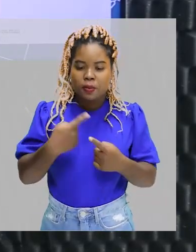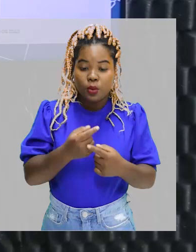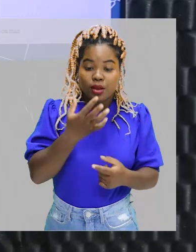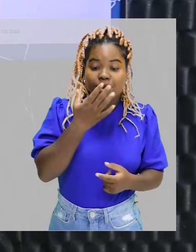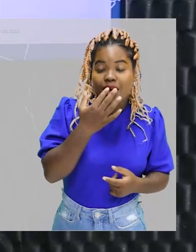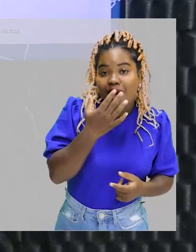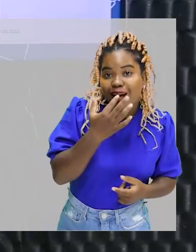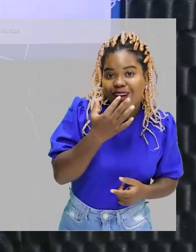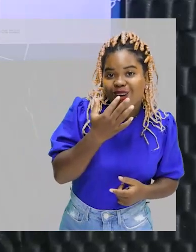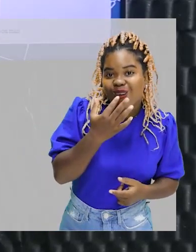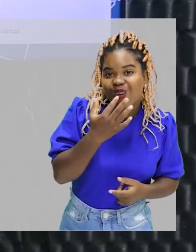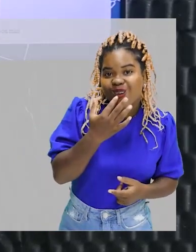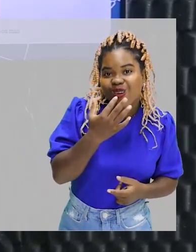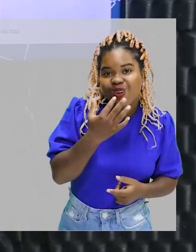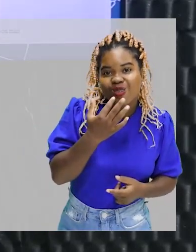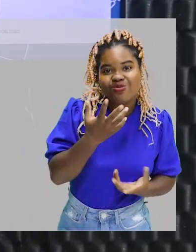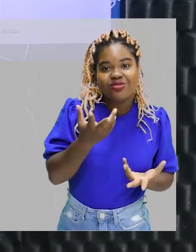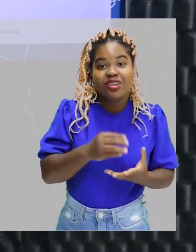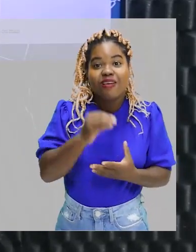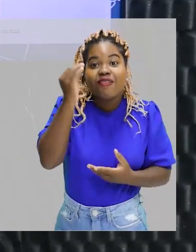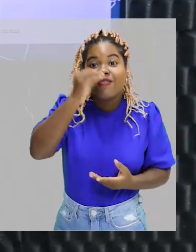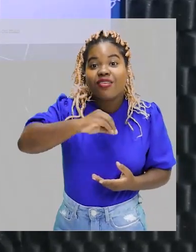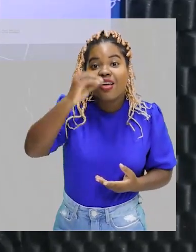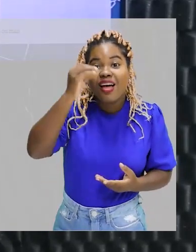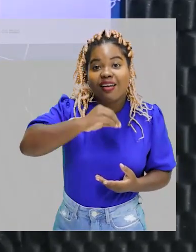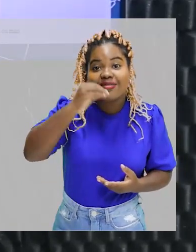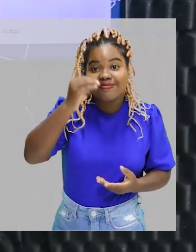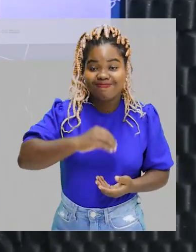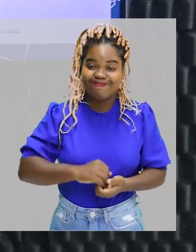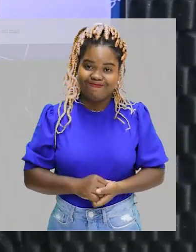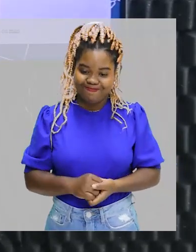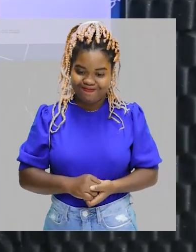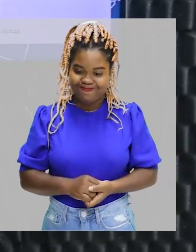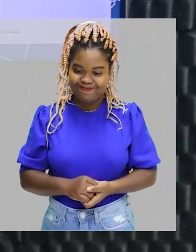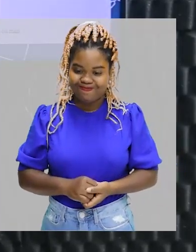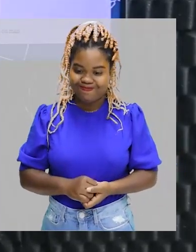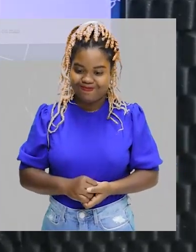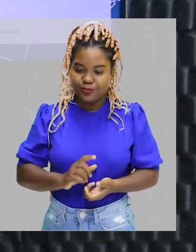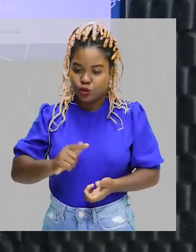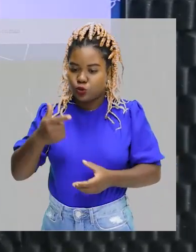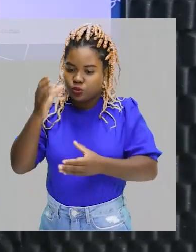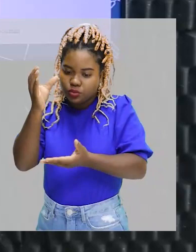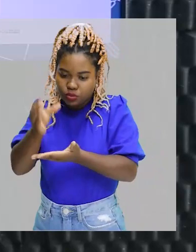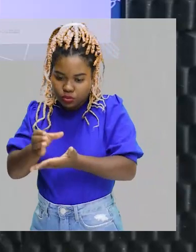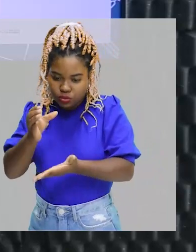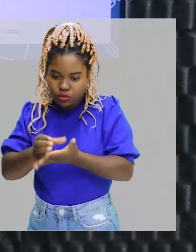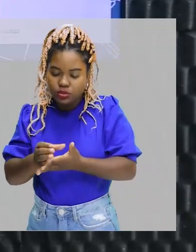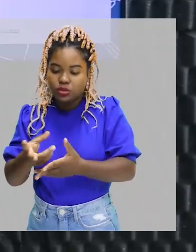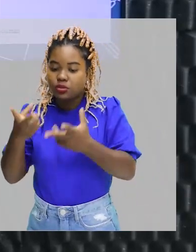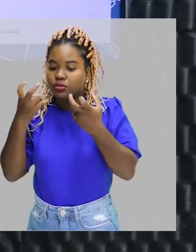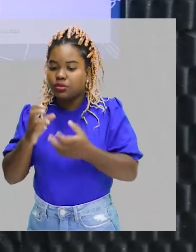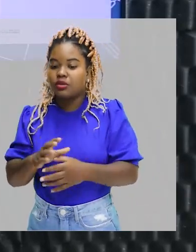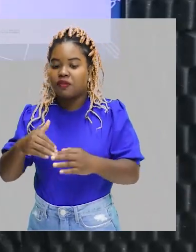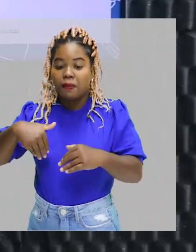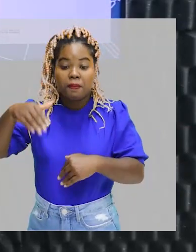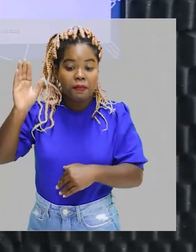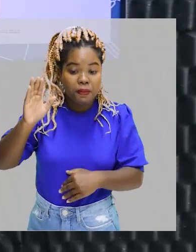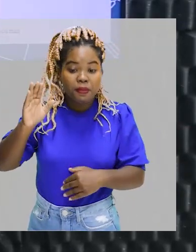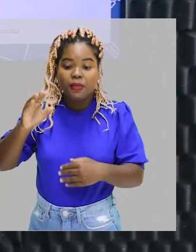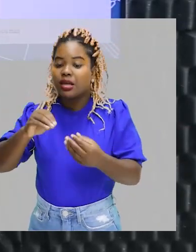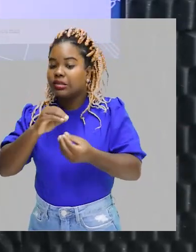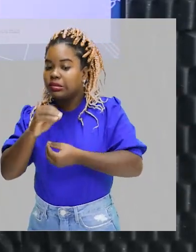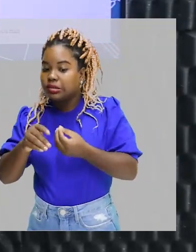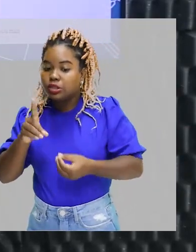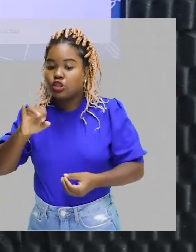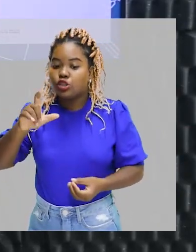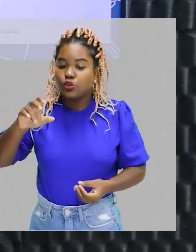ficar menos intensa, certo? Então, visivelmente, eu percebo que a solução ficou mais diluída,